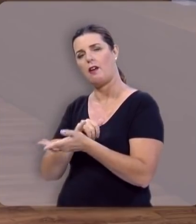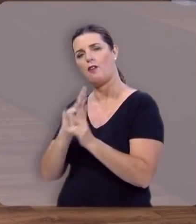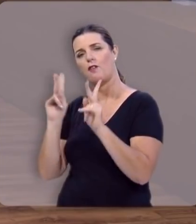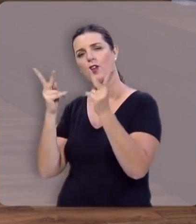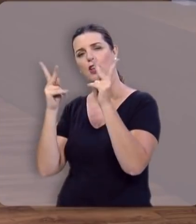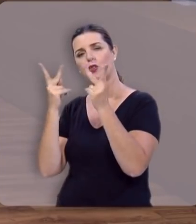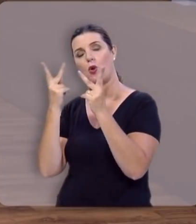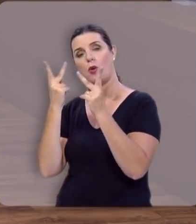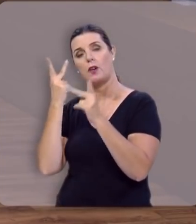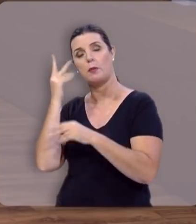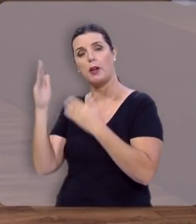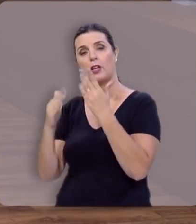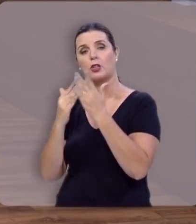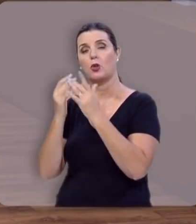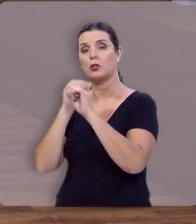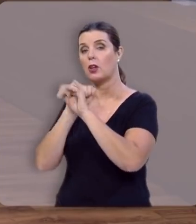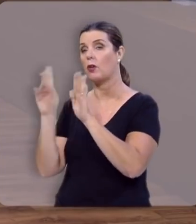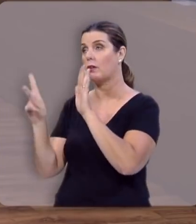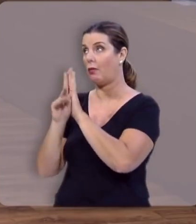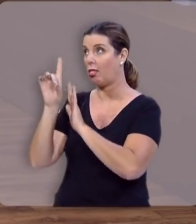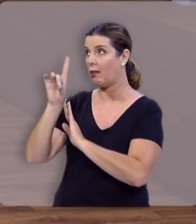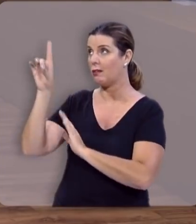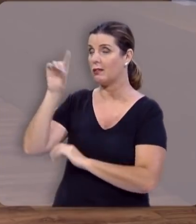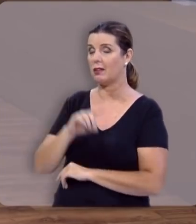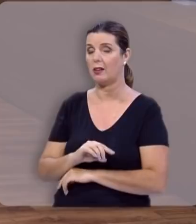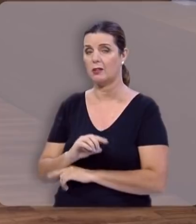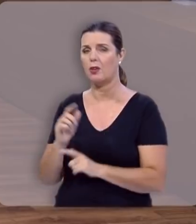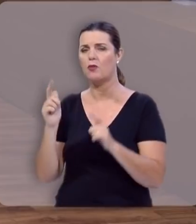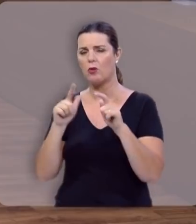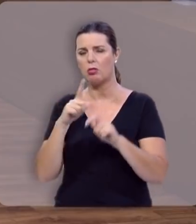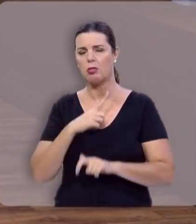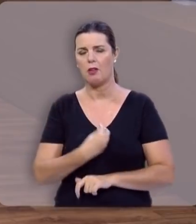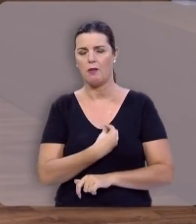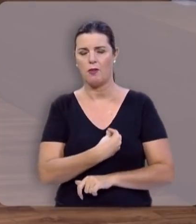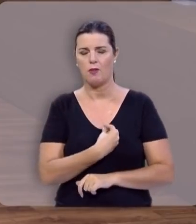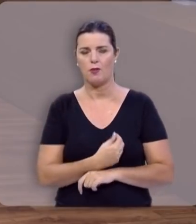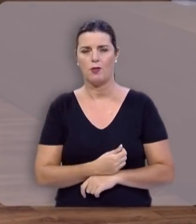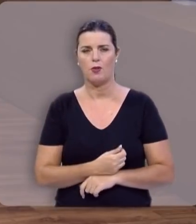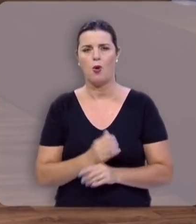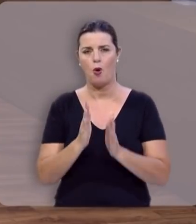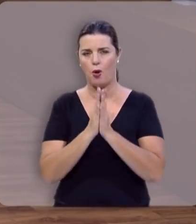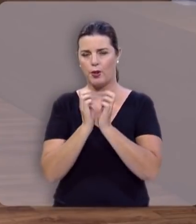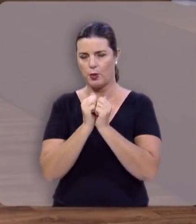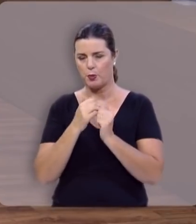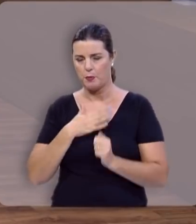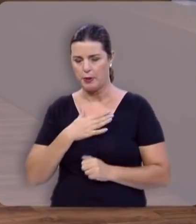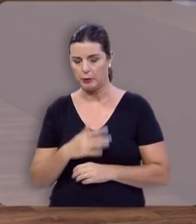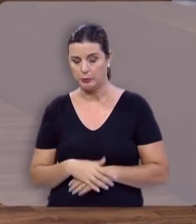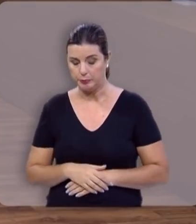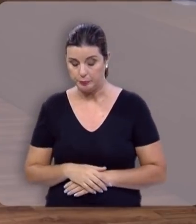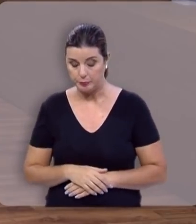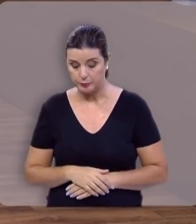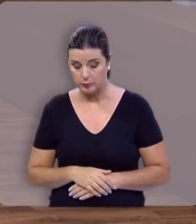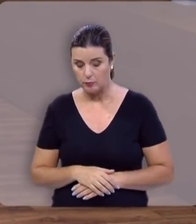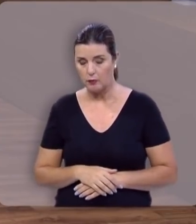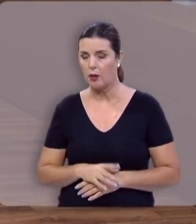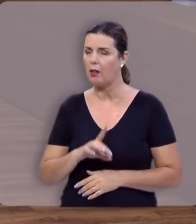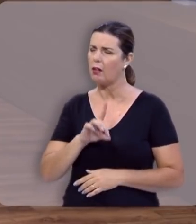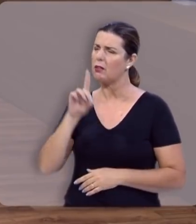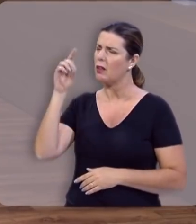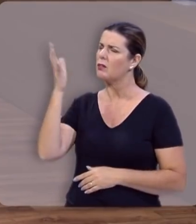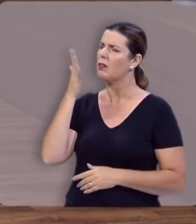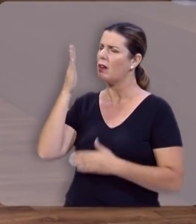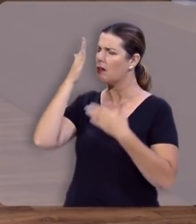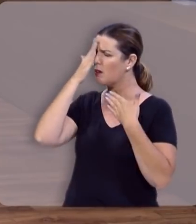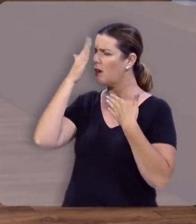vitória, para que toda a glória seja dada a Ele. Então, onde você estiver, ore comigo nesse momento. Deus,